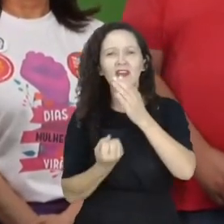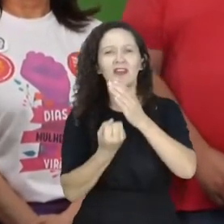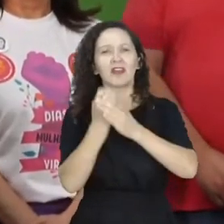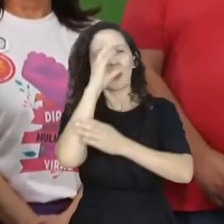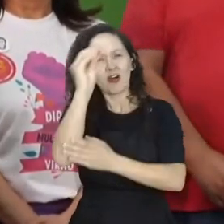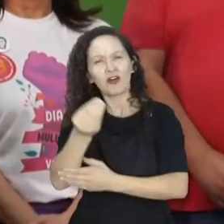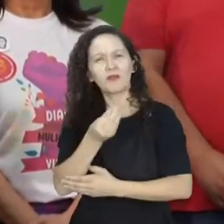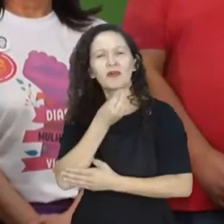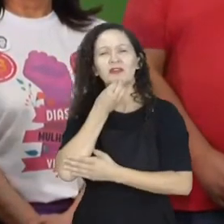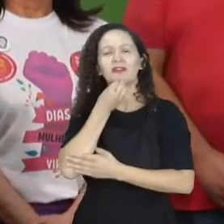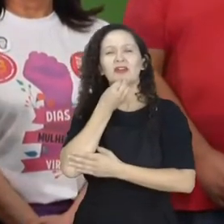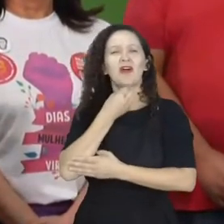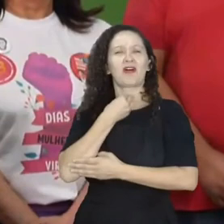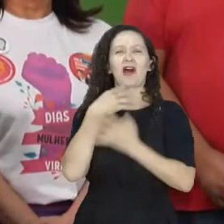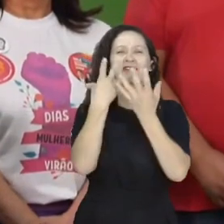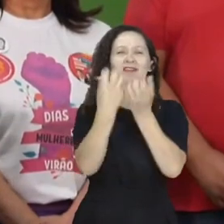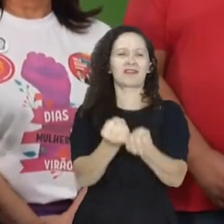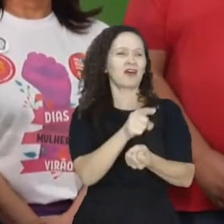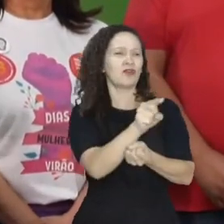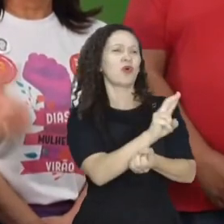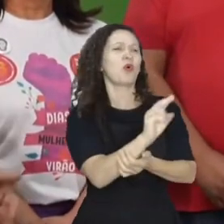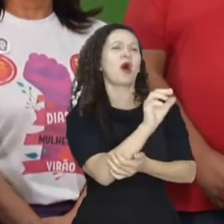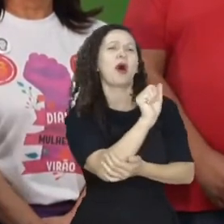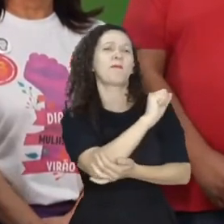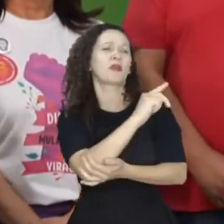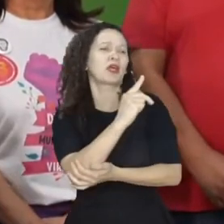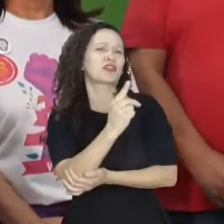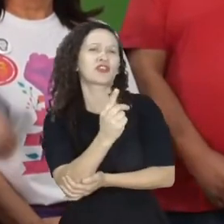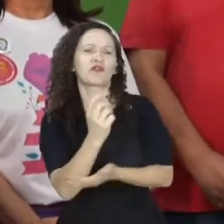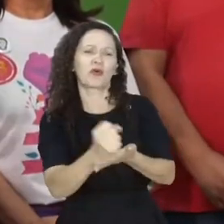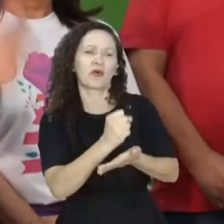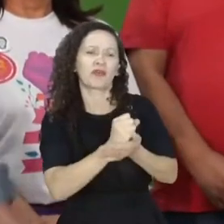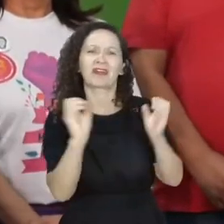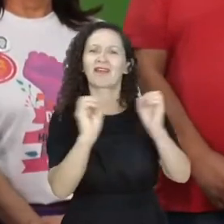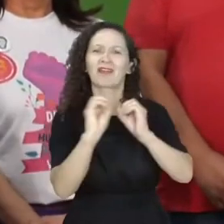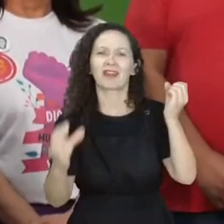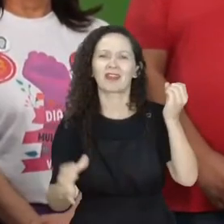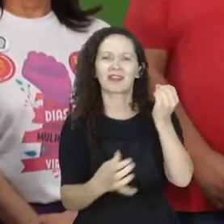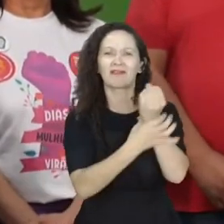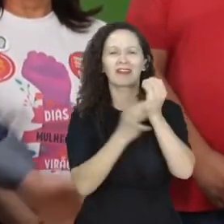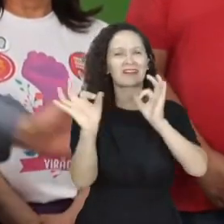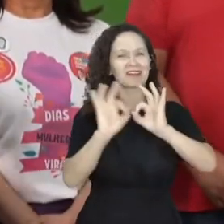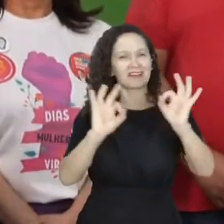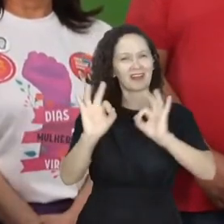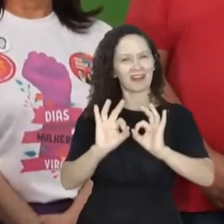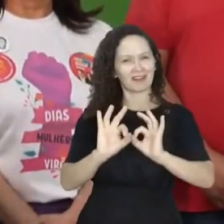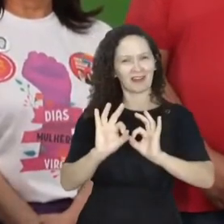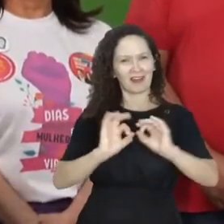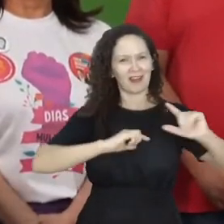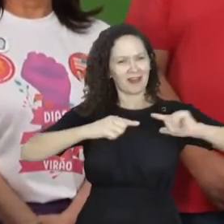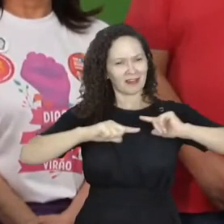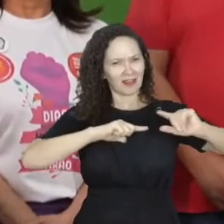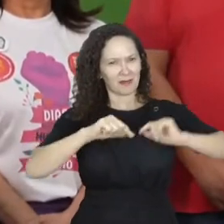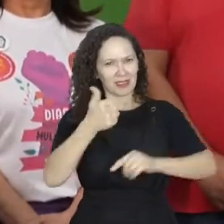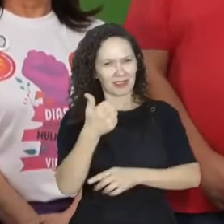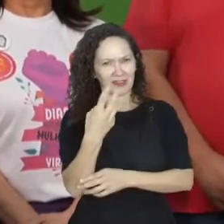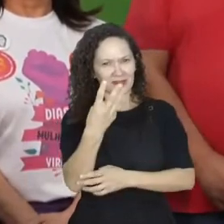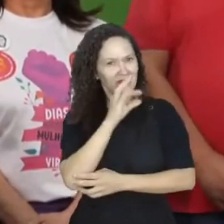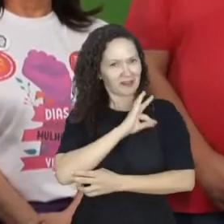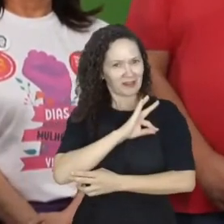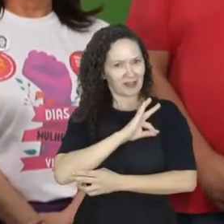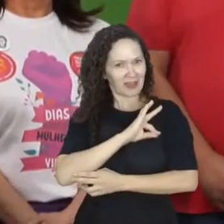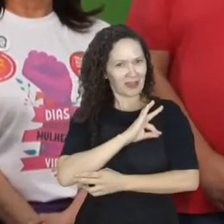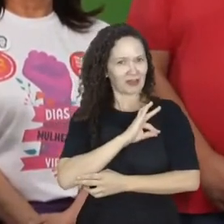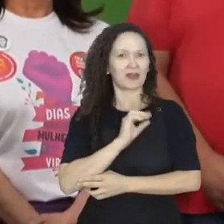não permitir que ele fique refém dos aplicativos, sem carteira assinada de férias, sem 13º, sem descanso semanal remunerado.